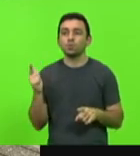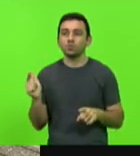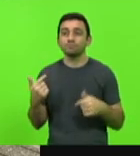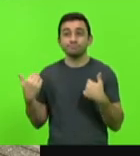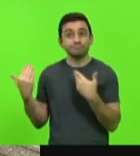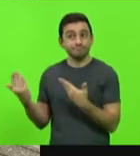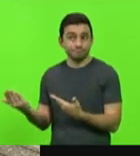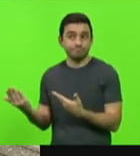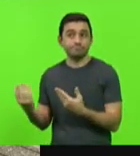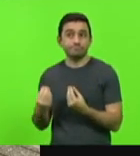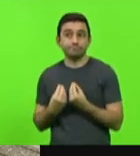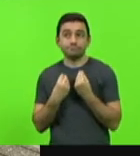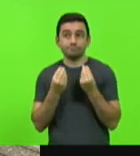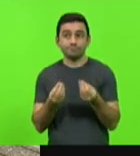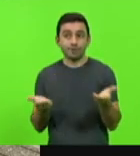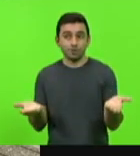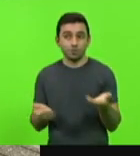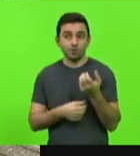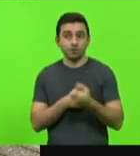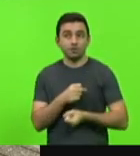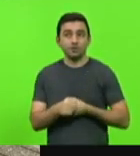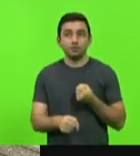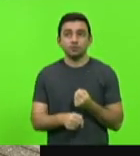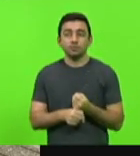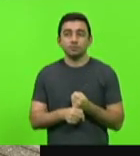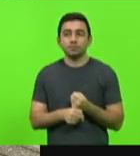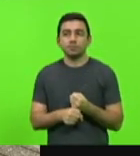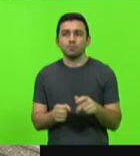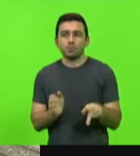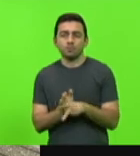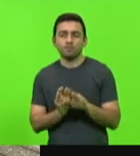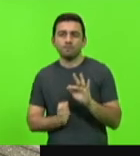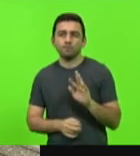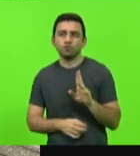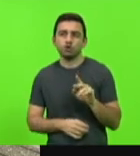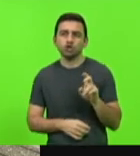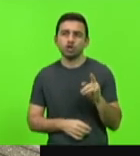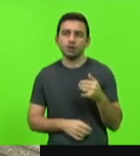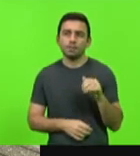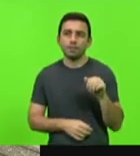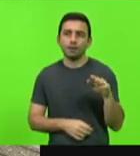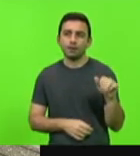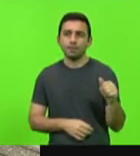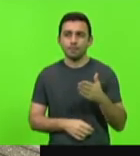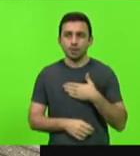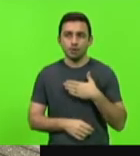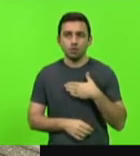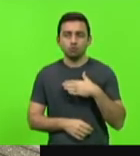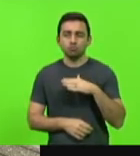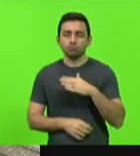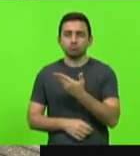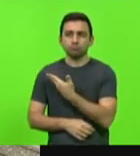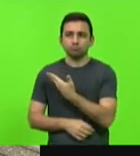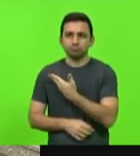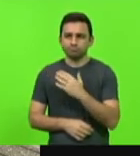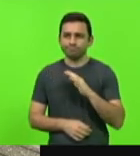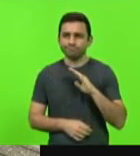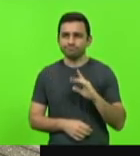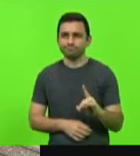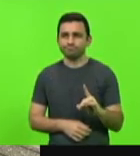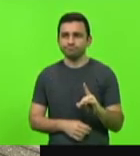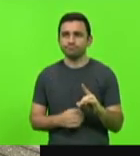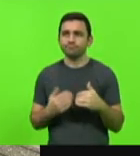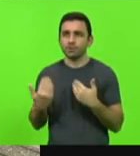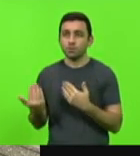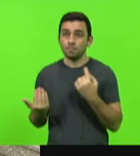gesto desse ano da Fujama, coordenada pelo meu amigo Ivo Schmidt, o primeiro